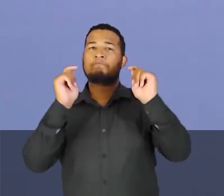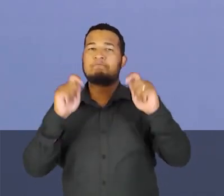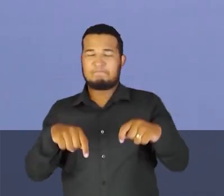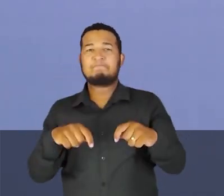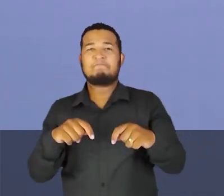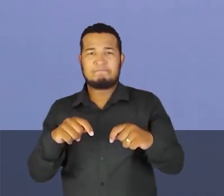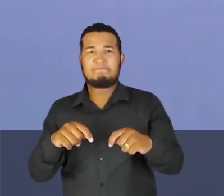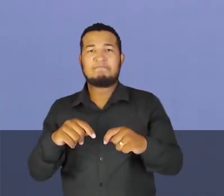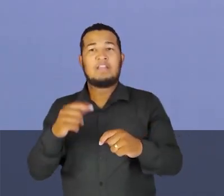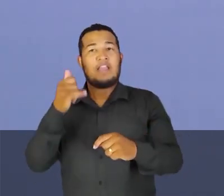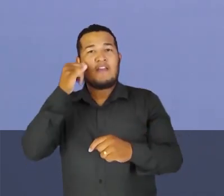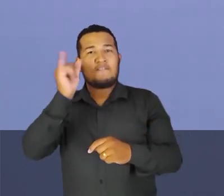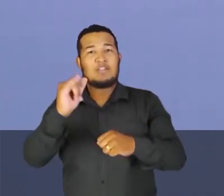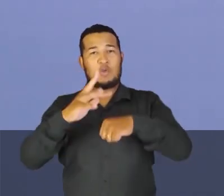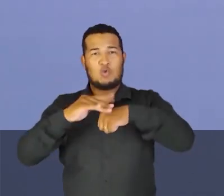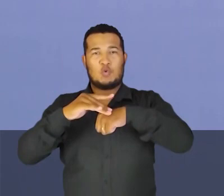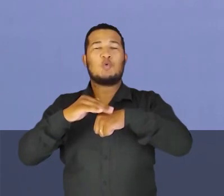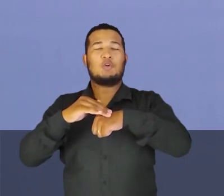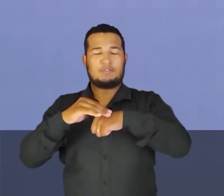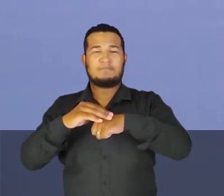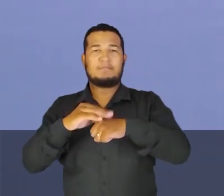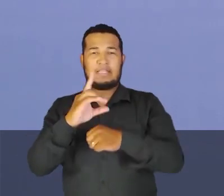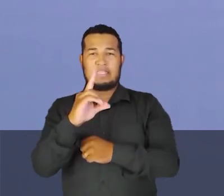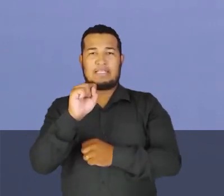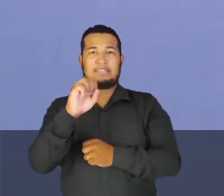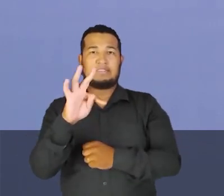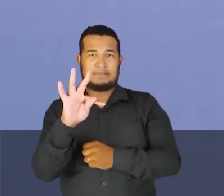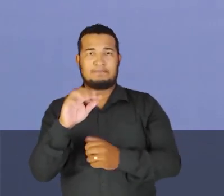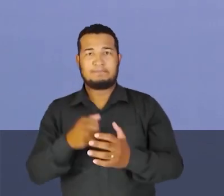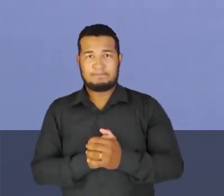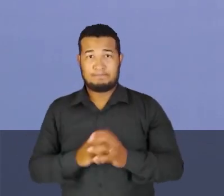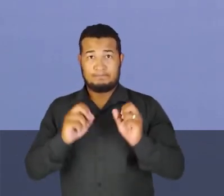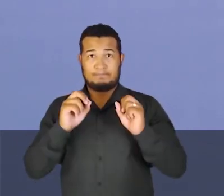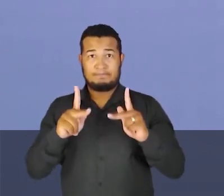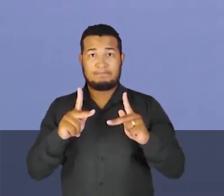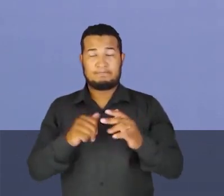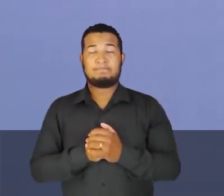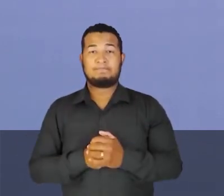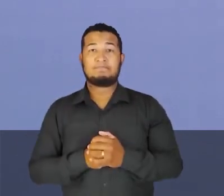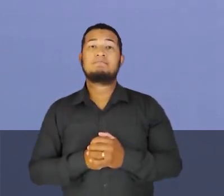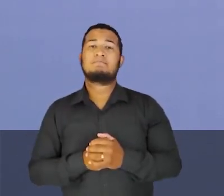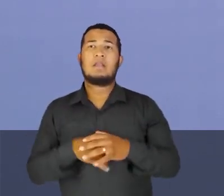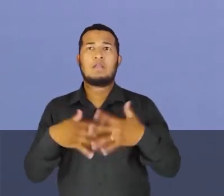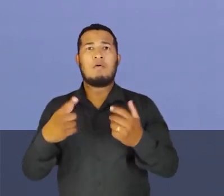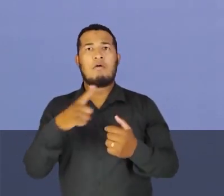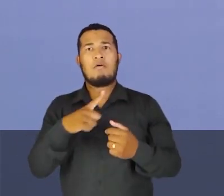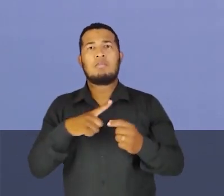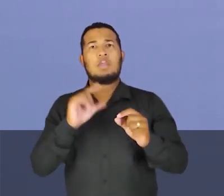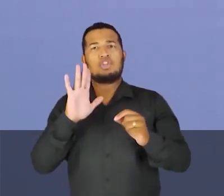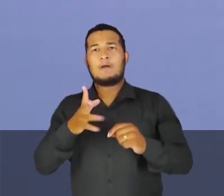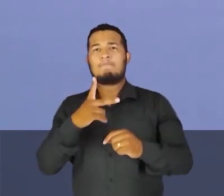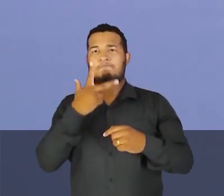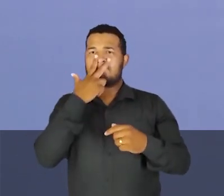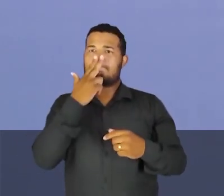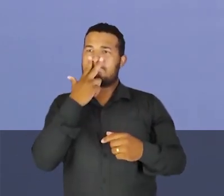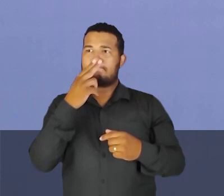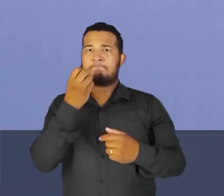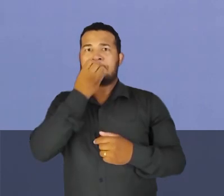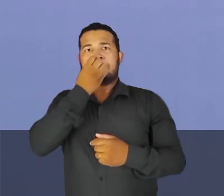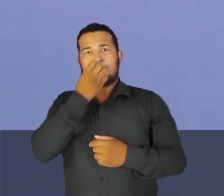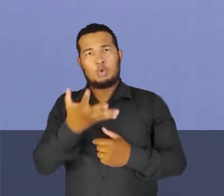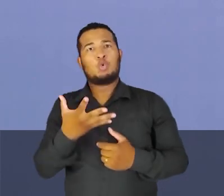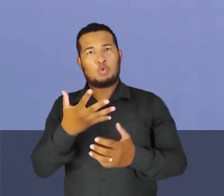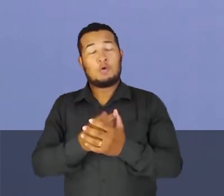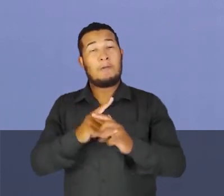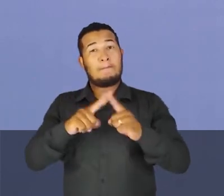é o único que previne doenças sexualmente transmissíveis, ok? Então, ela tem essa grande vantagem. Porém, a